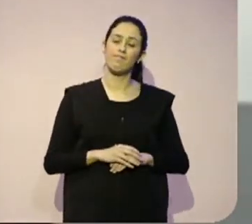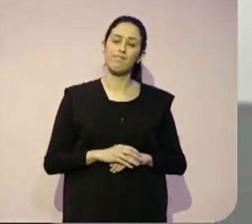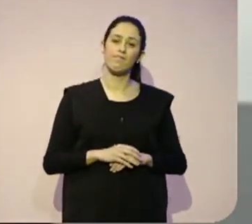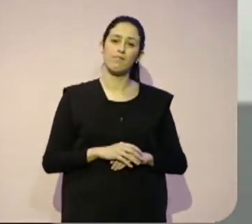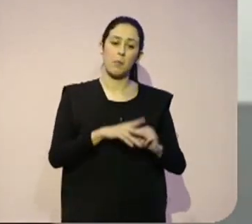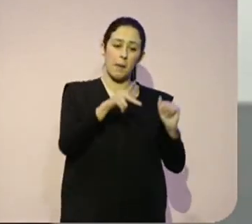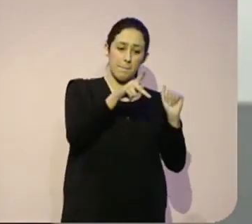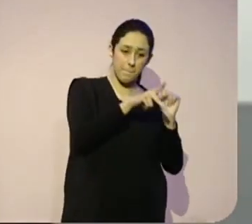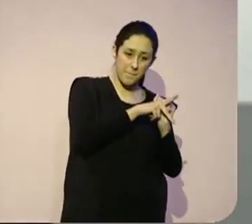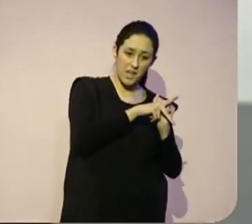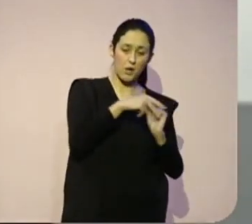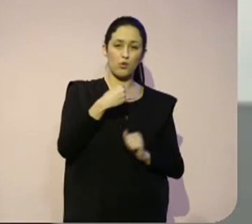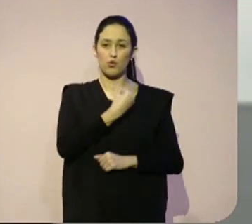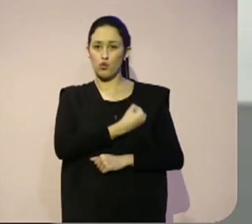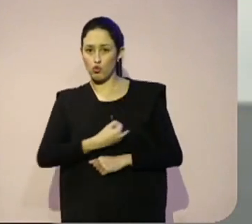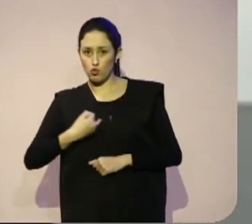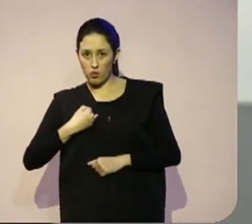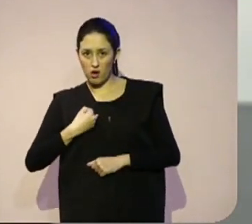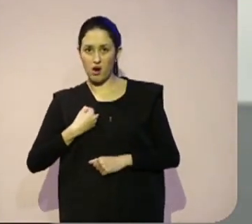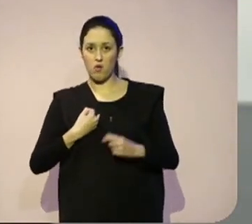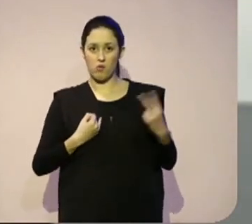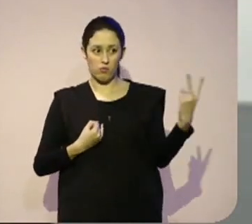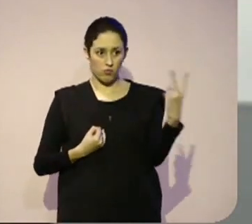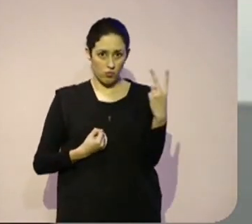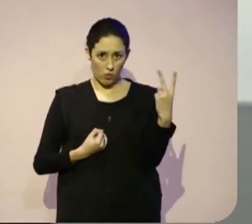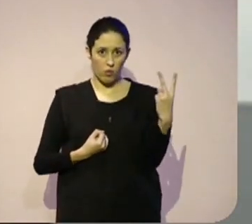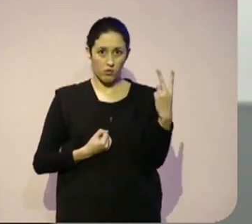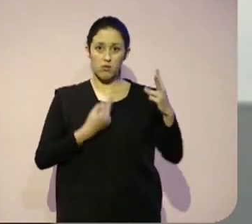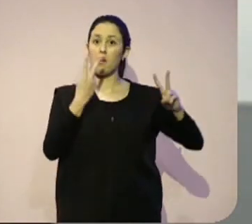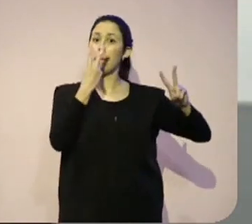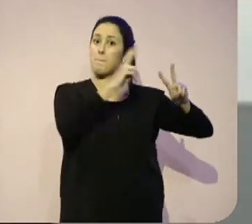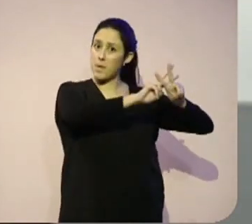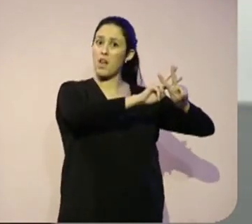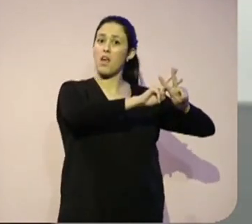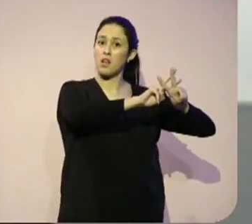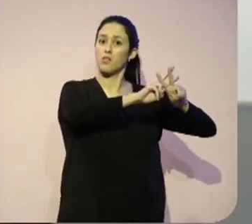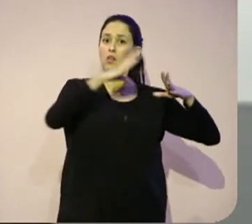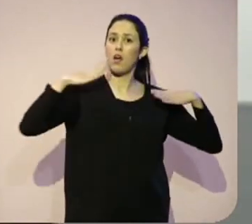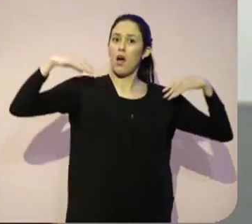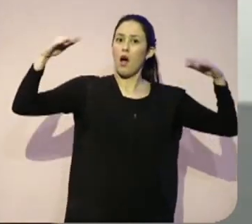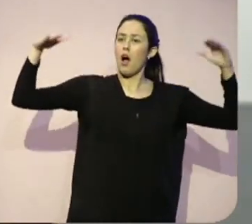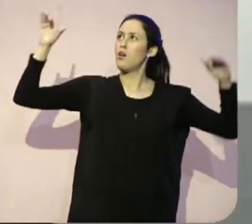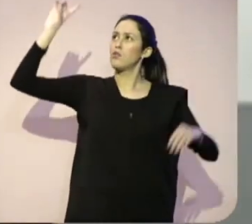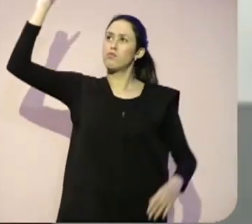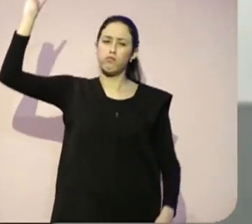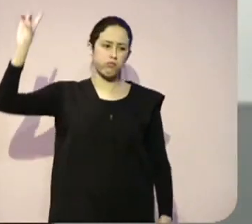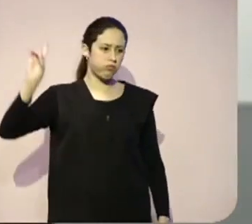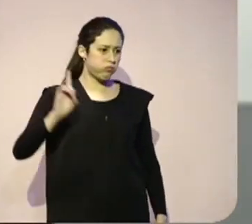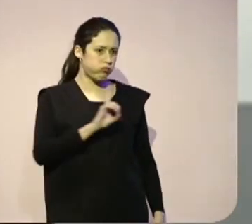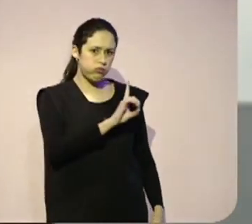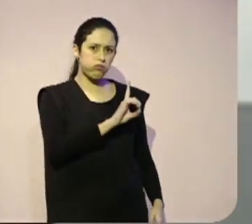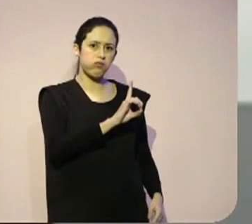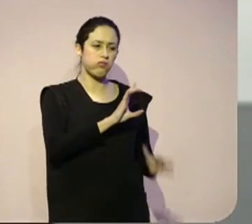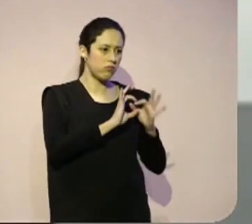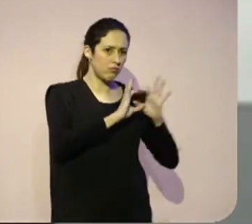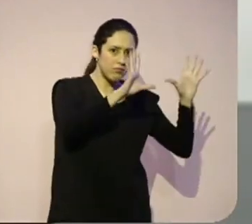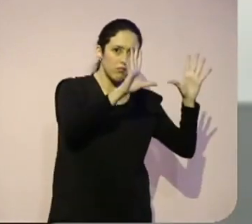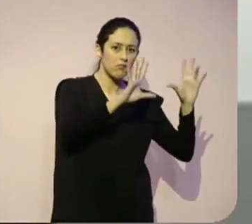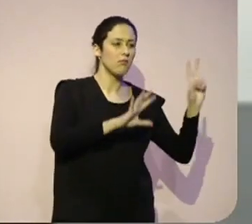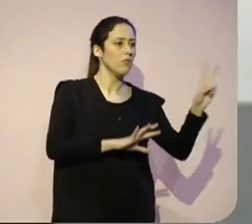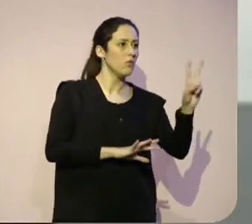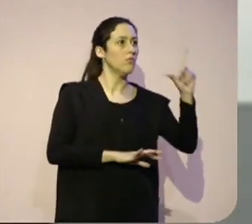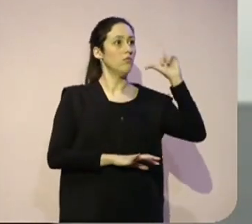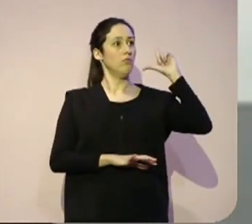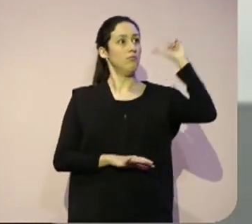Pedro e João estavam aprisionados, os anjos apareceram, eles saíram, o anjo